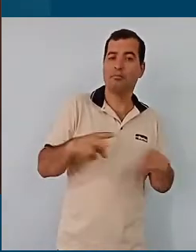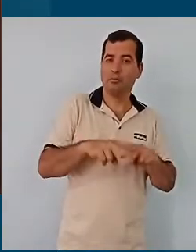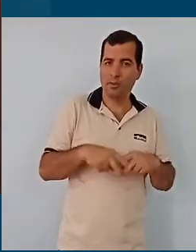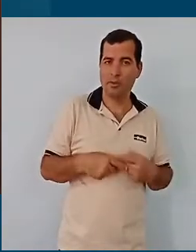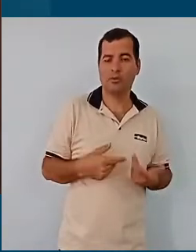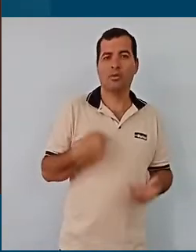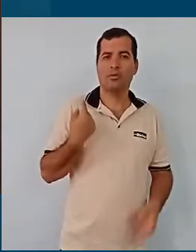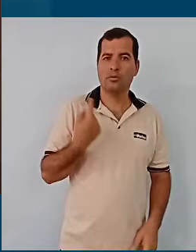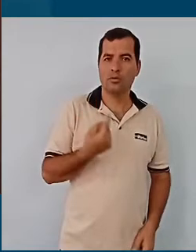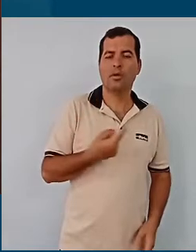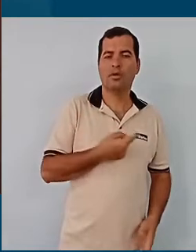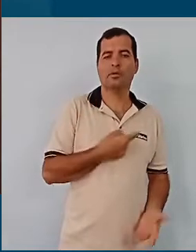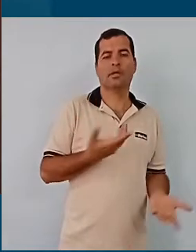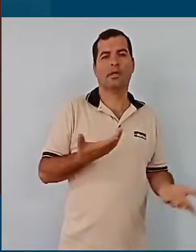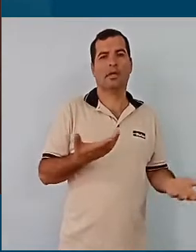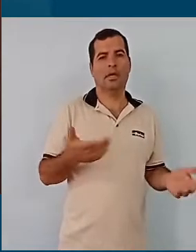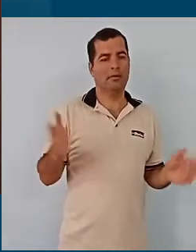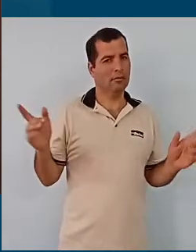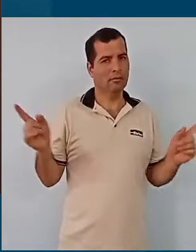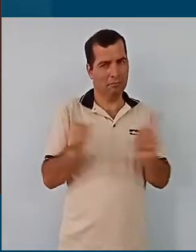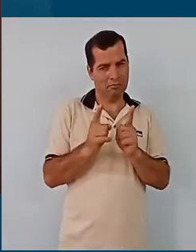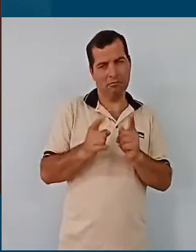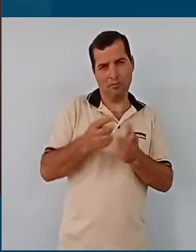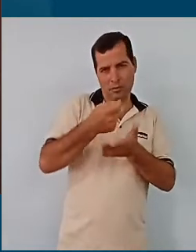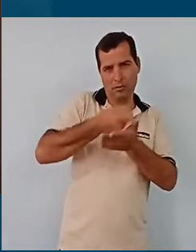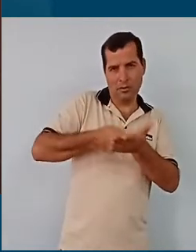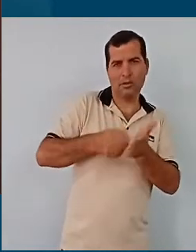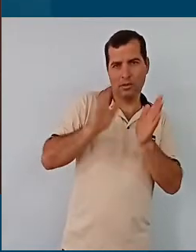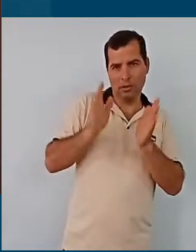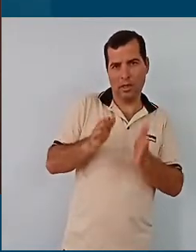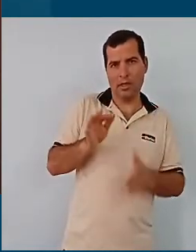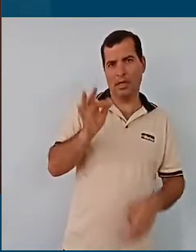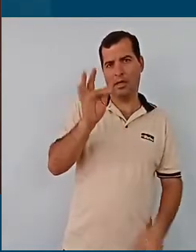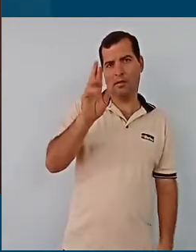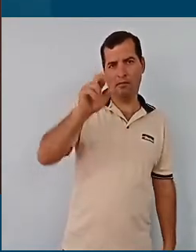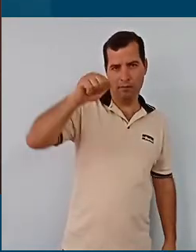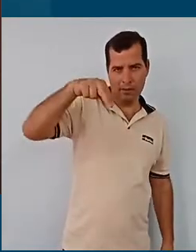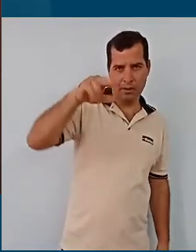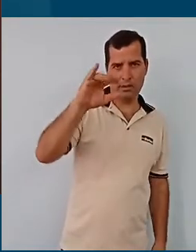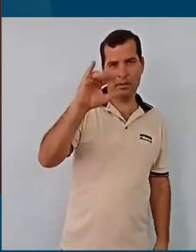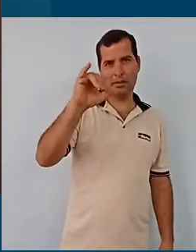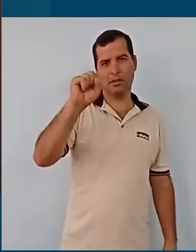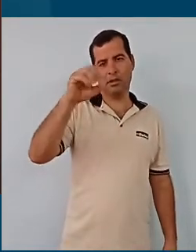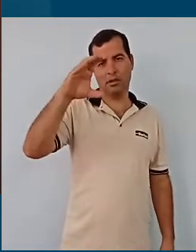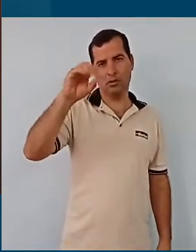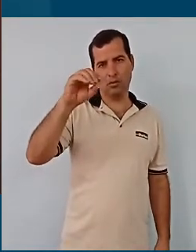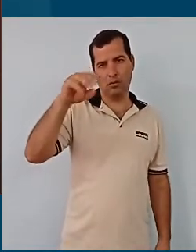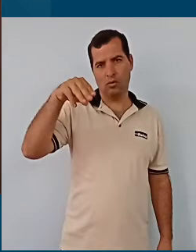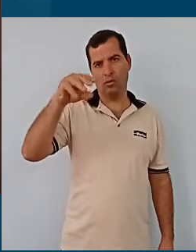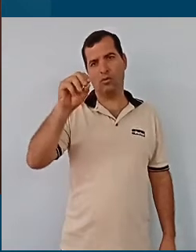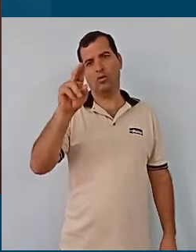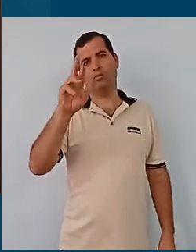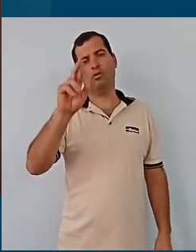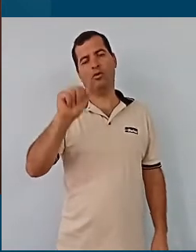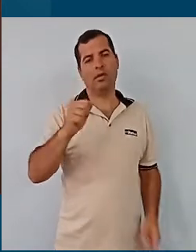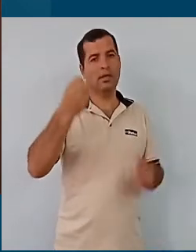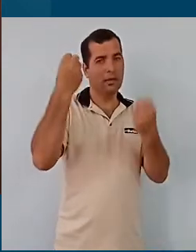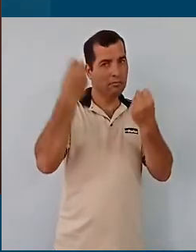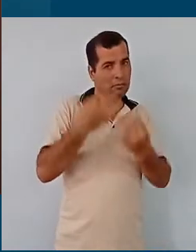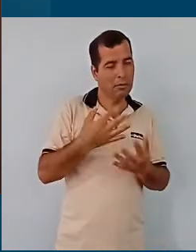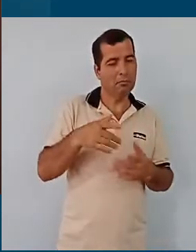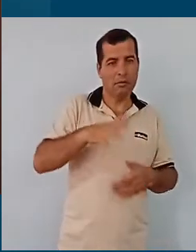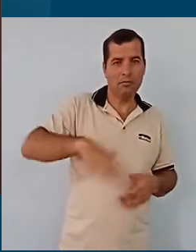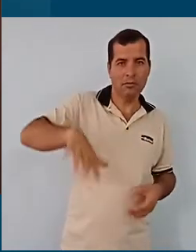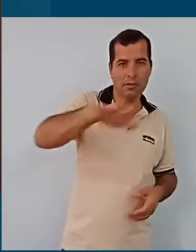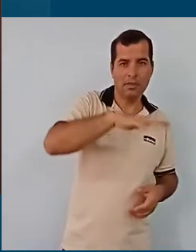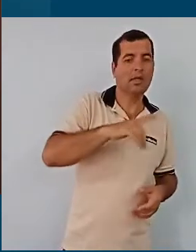esse breve trecho do texto do Francisco Moura, eu quero problematizar uma coisa que está muito presente